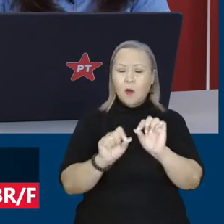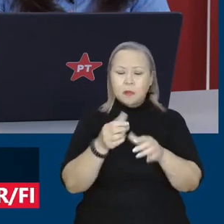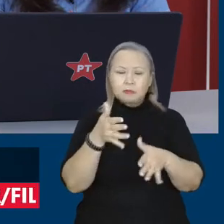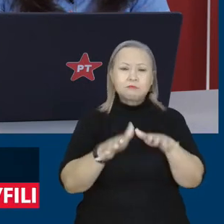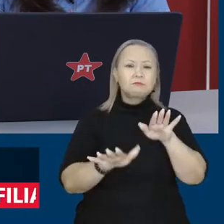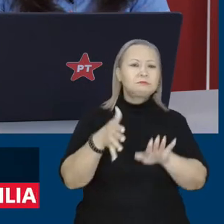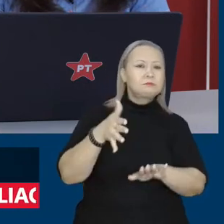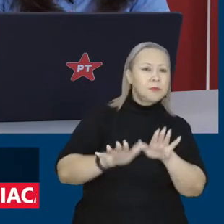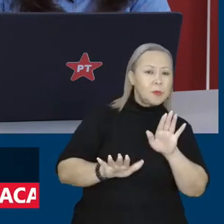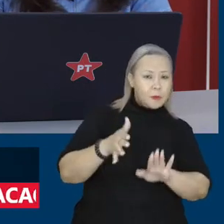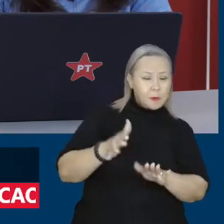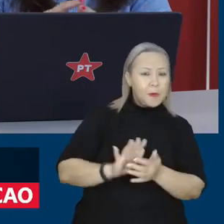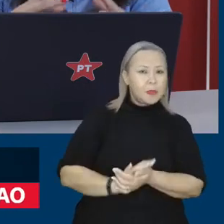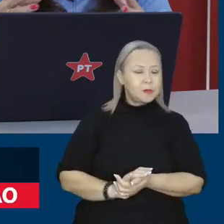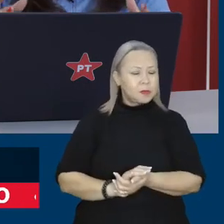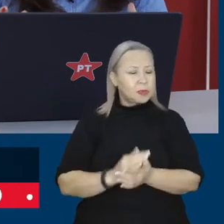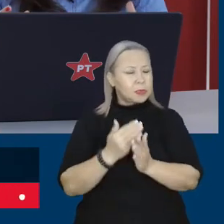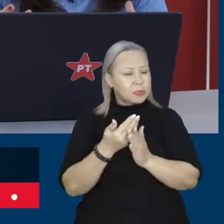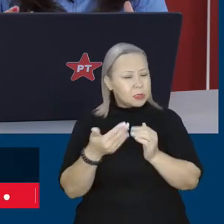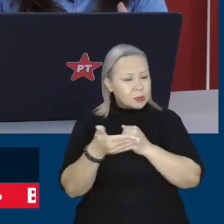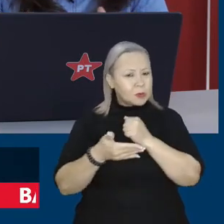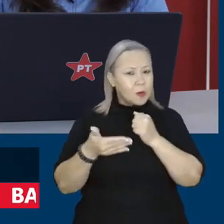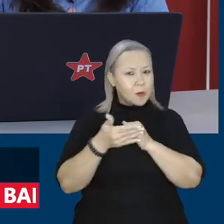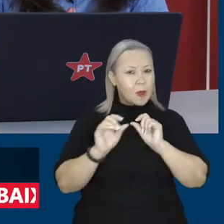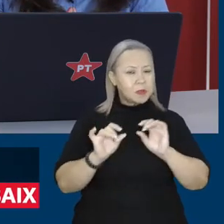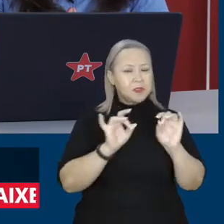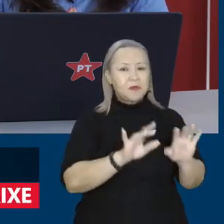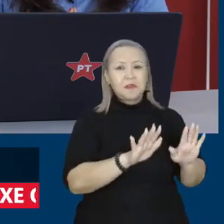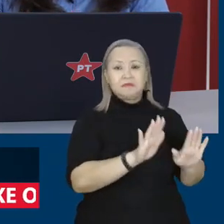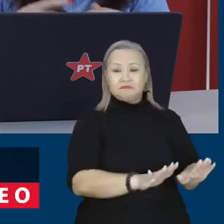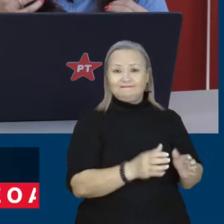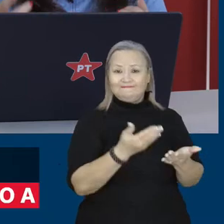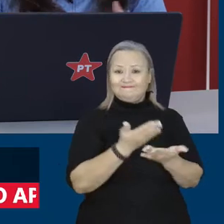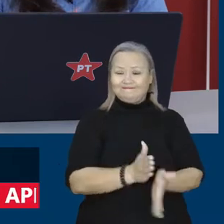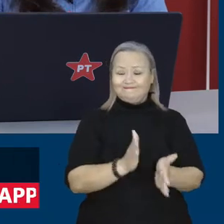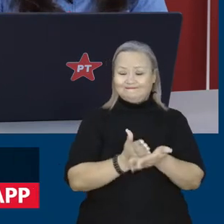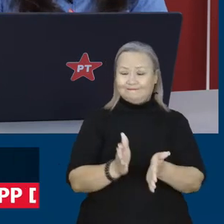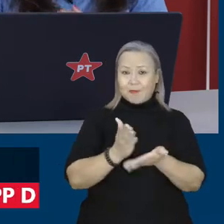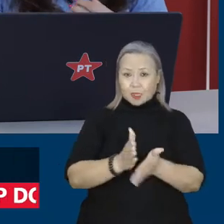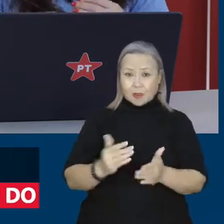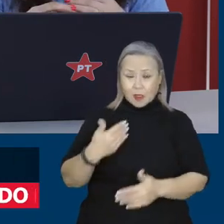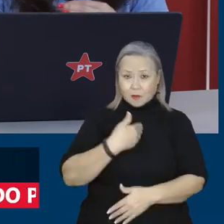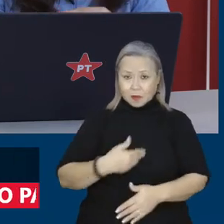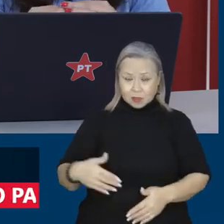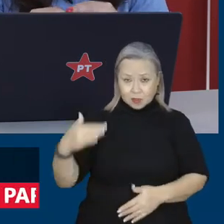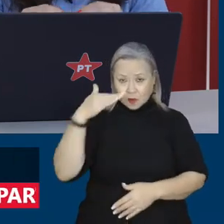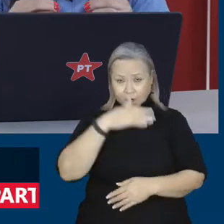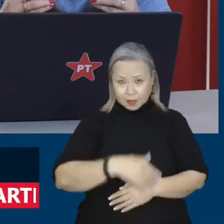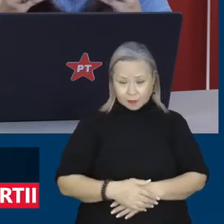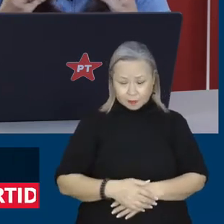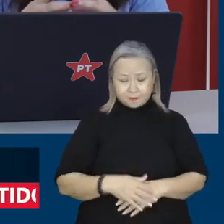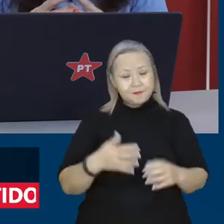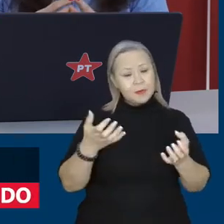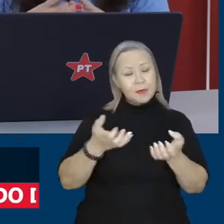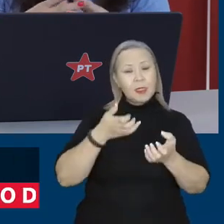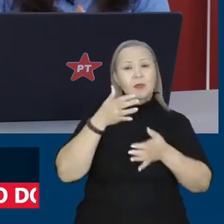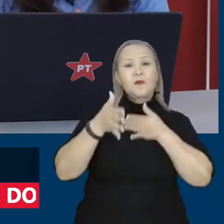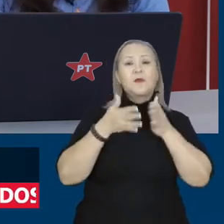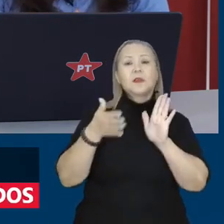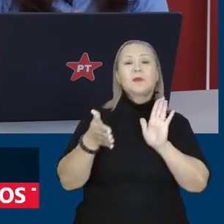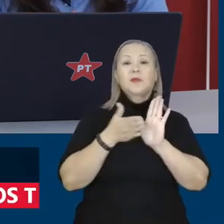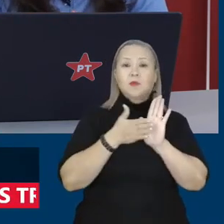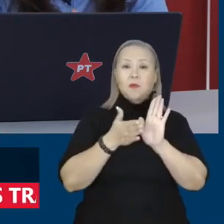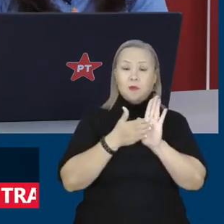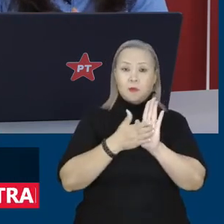aí a O que foi deixado por esse governo né E também aquilo que o senhor falasse dessa proposta do aumento